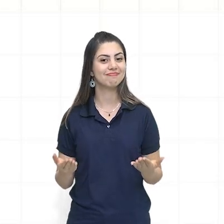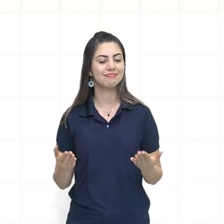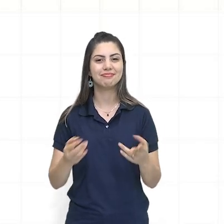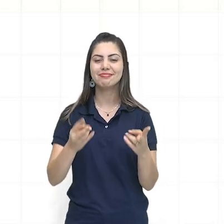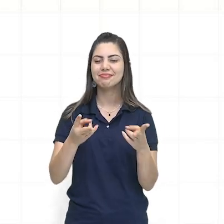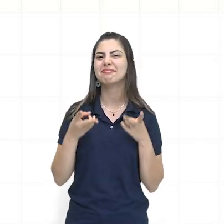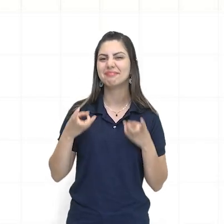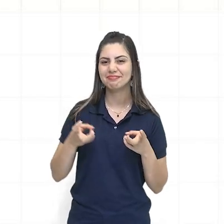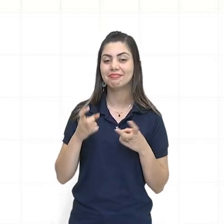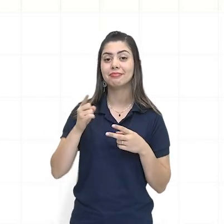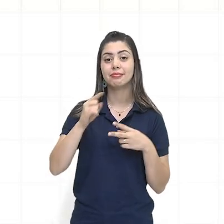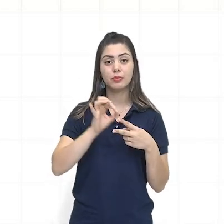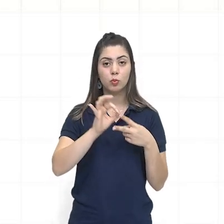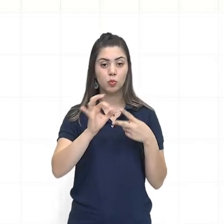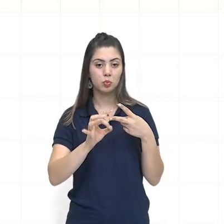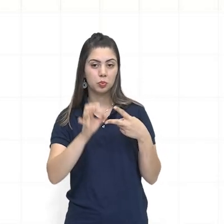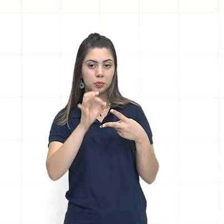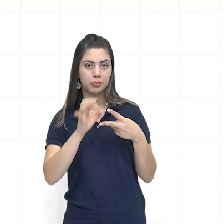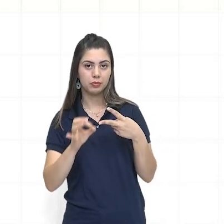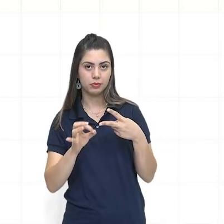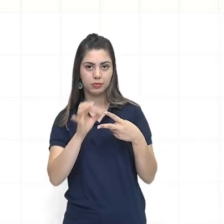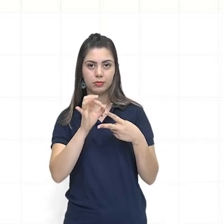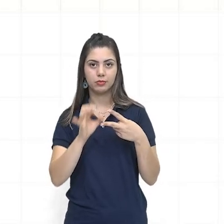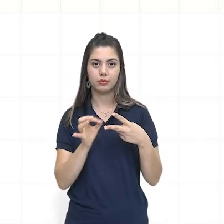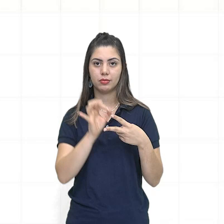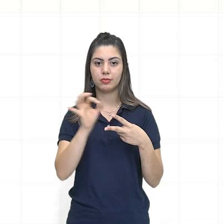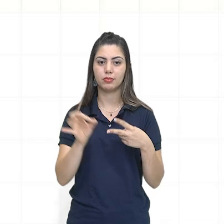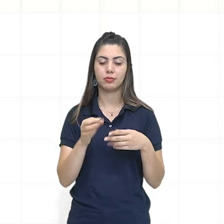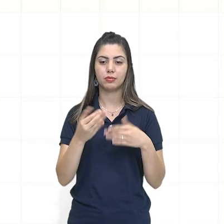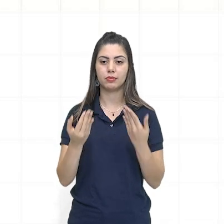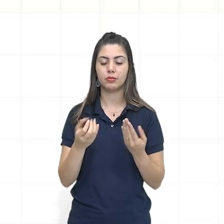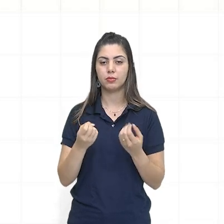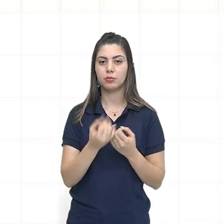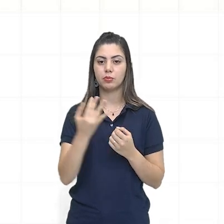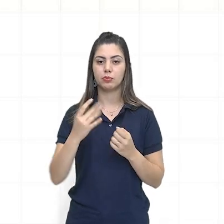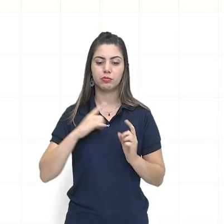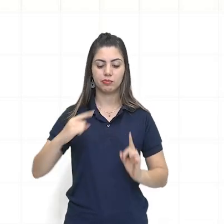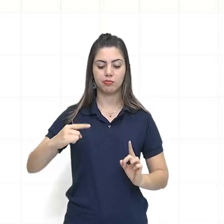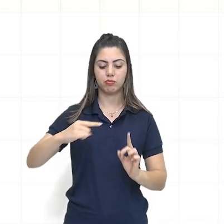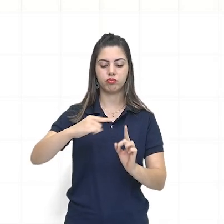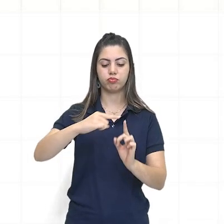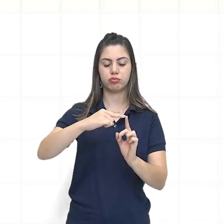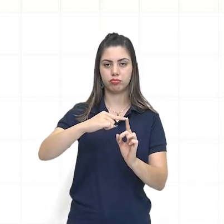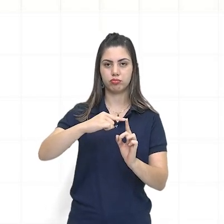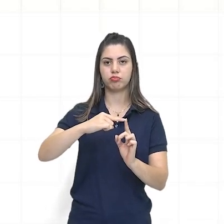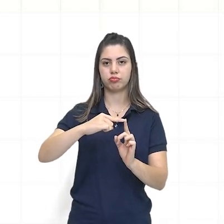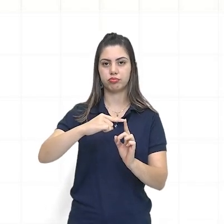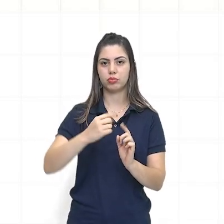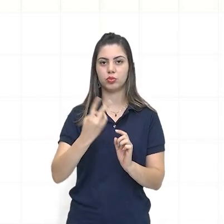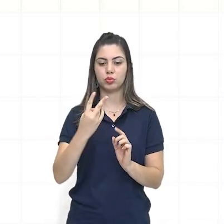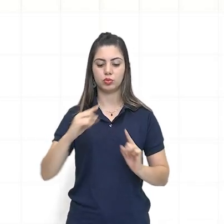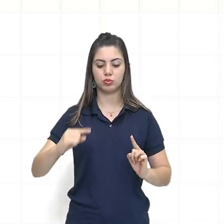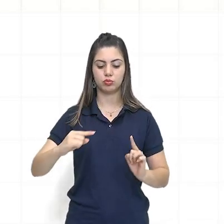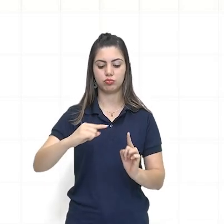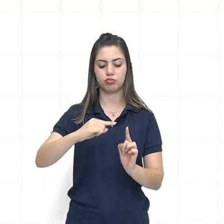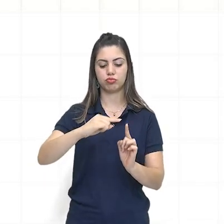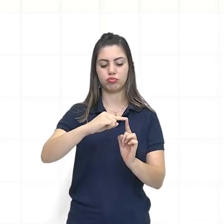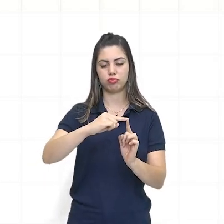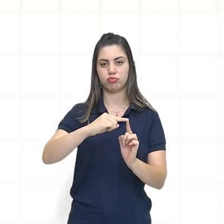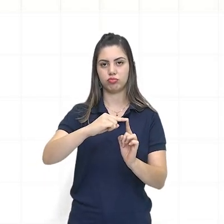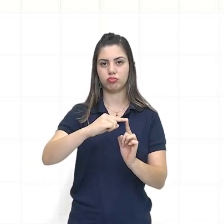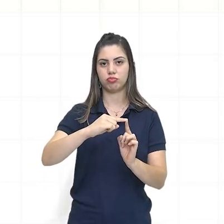o ângulo é essa medida, a medida da abertura entre duas